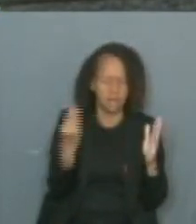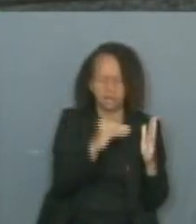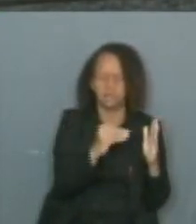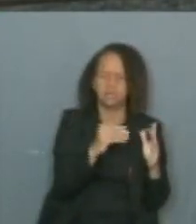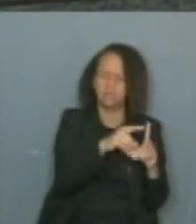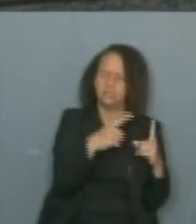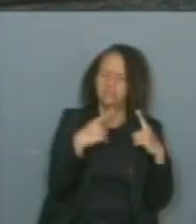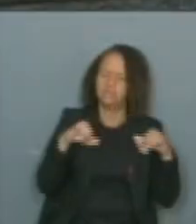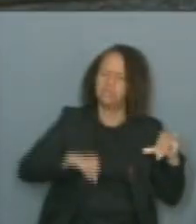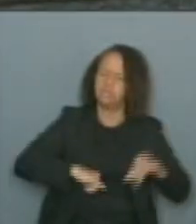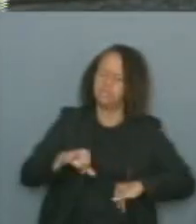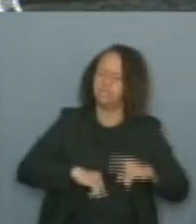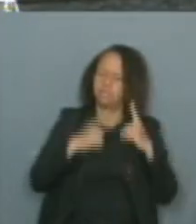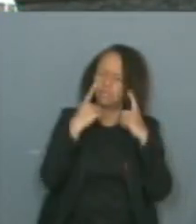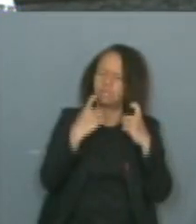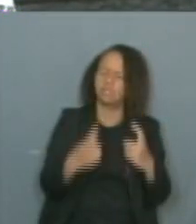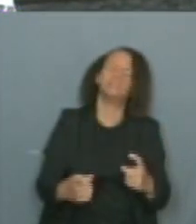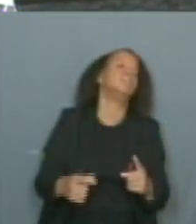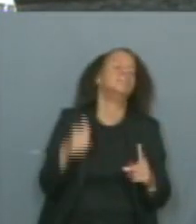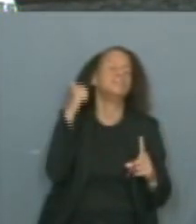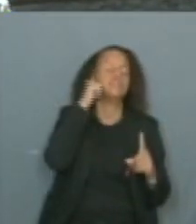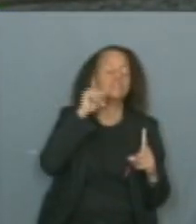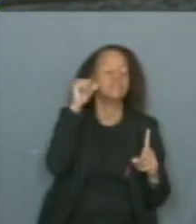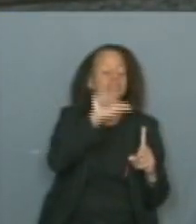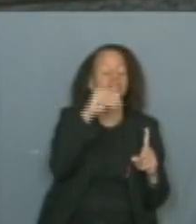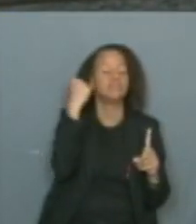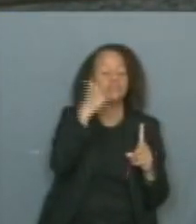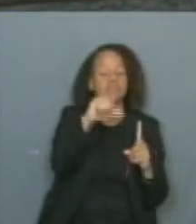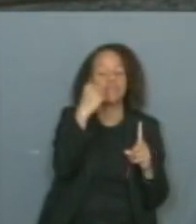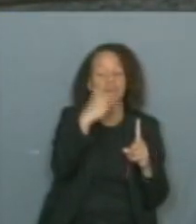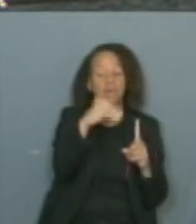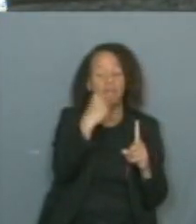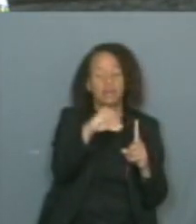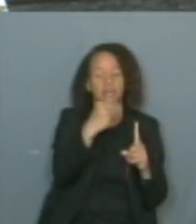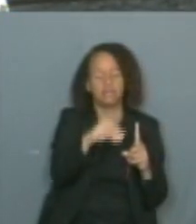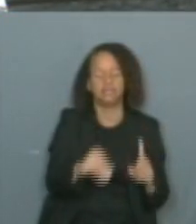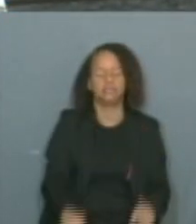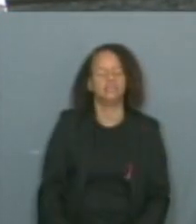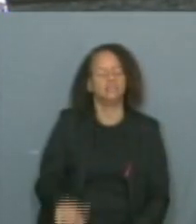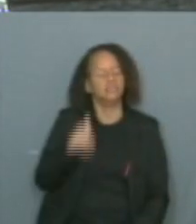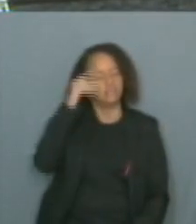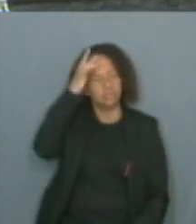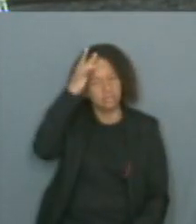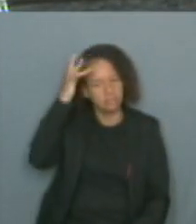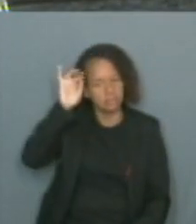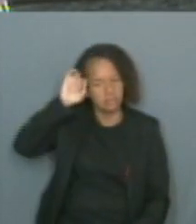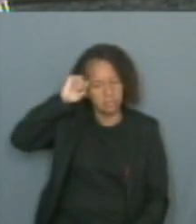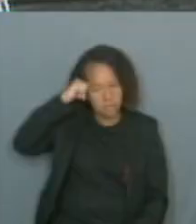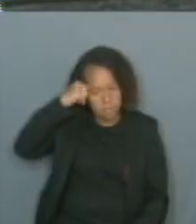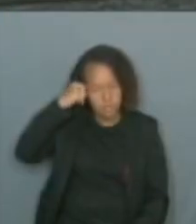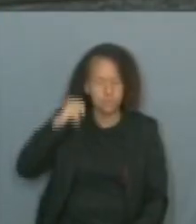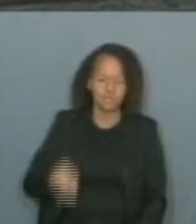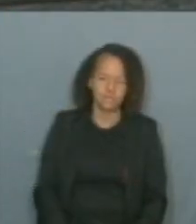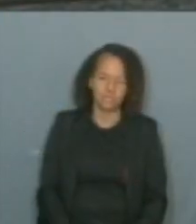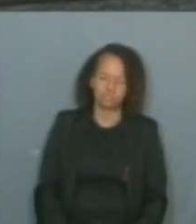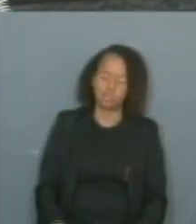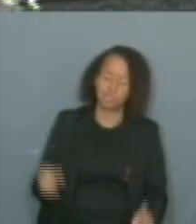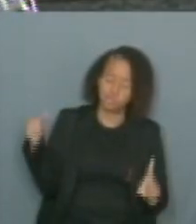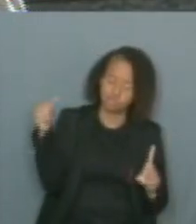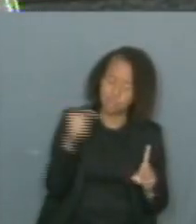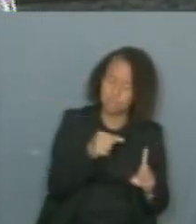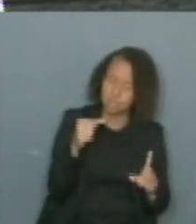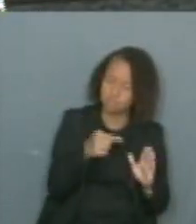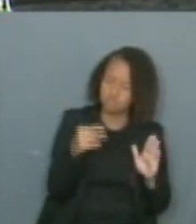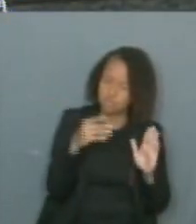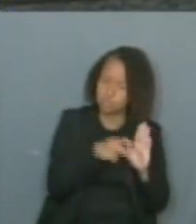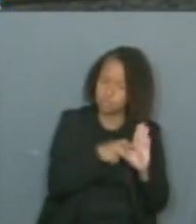violência, está aqui as mulheres vulnerabilizadas, está aqui as pessoas pretas, está aqui, só